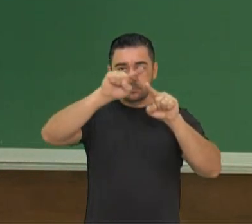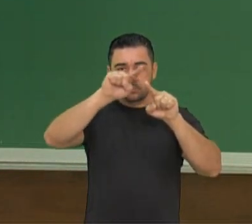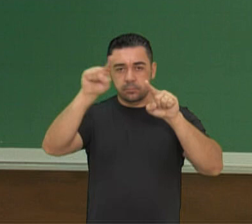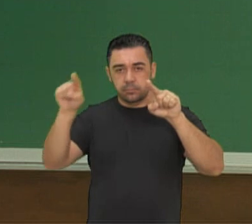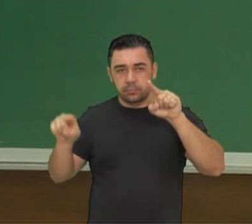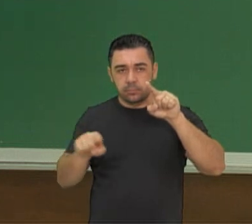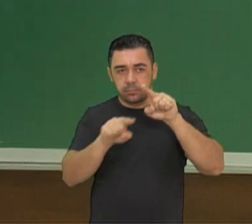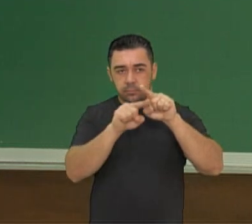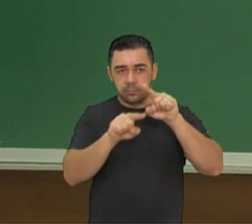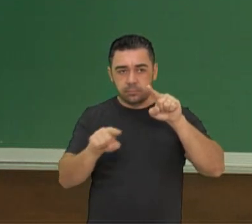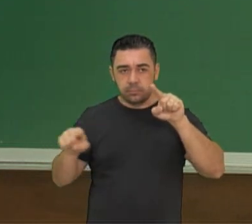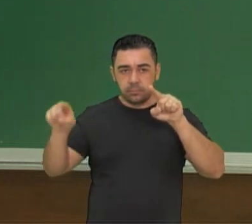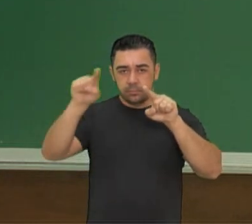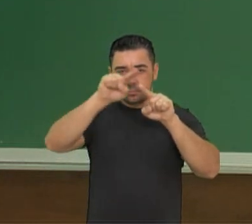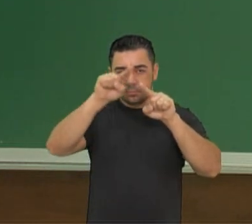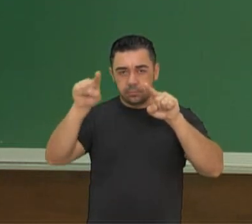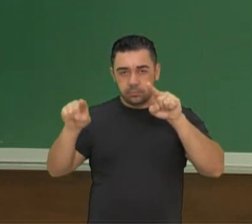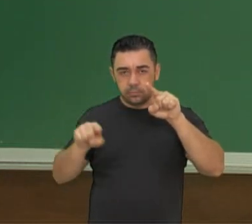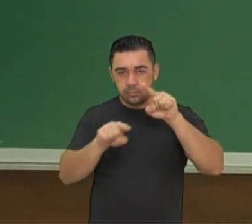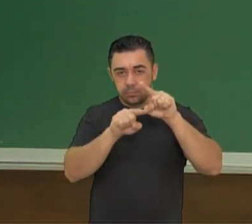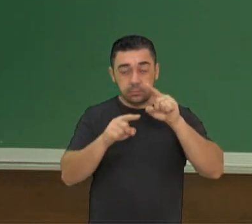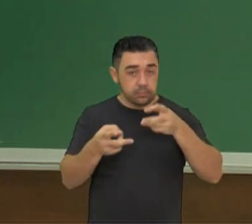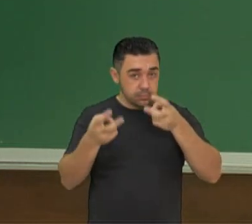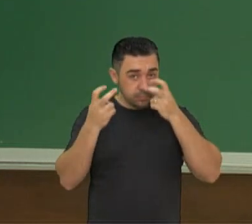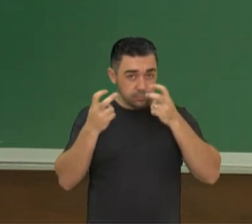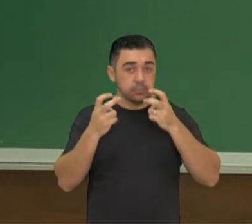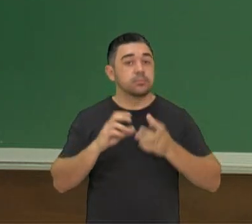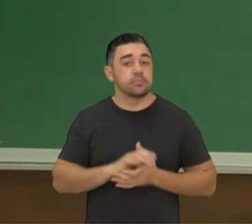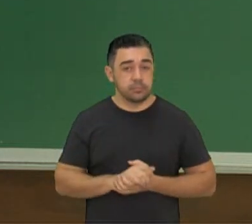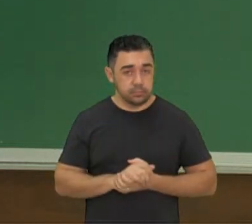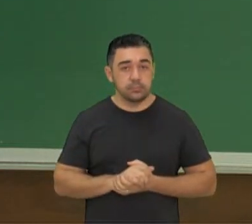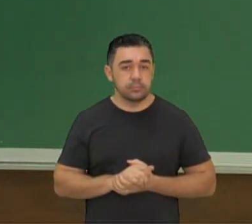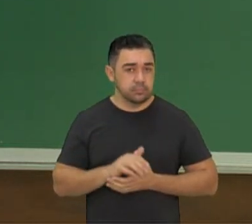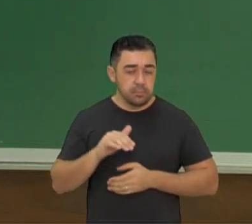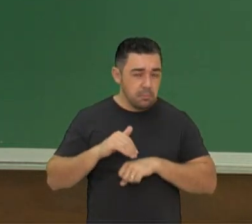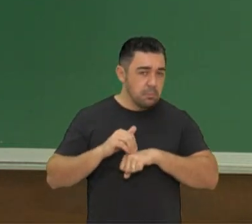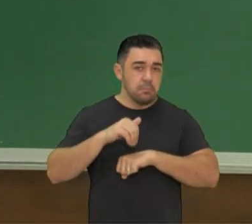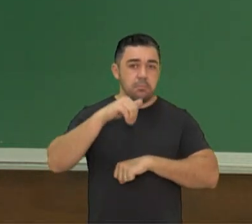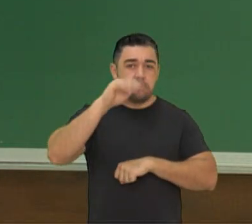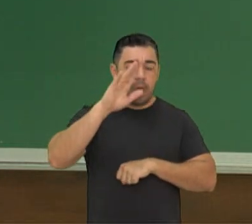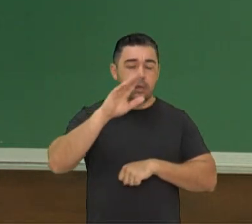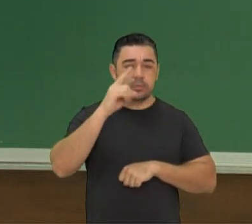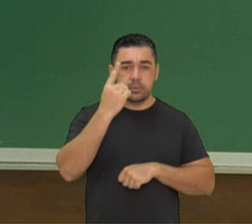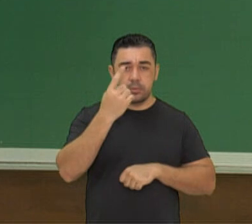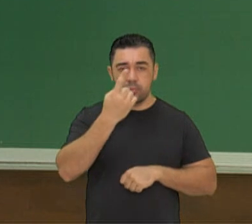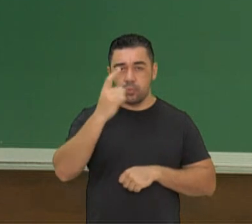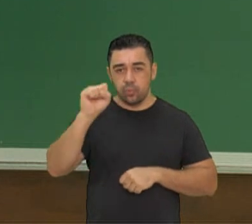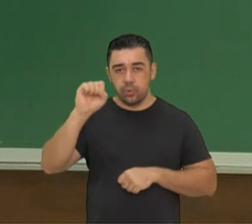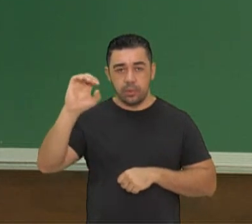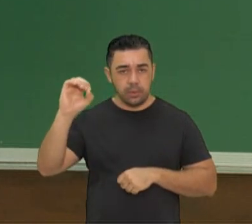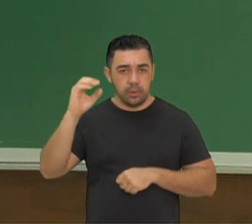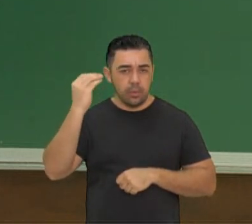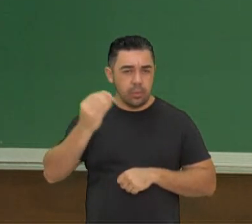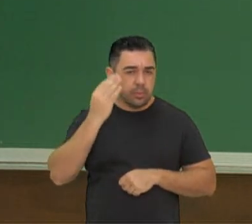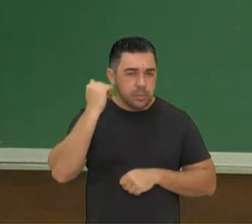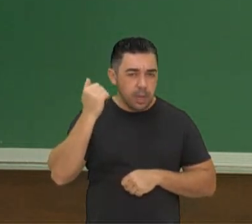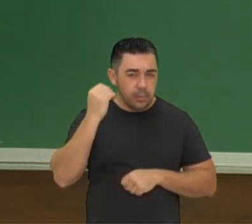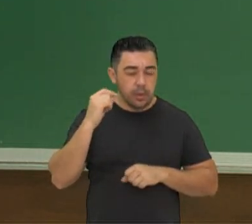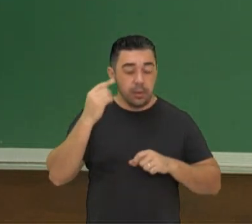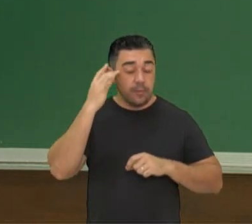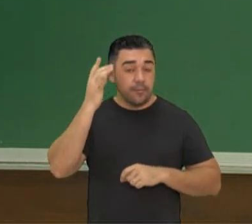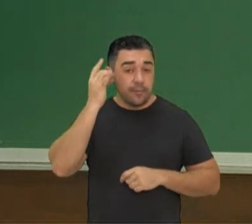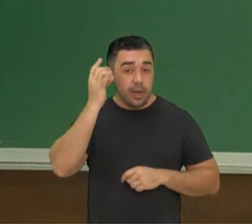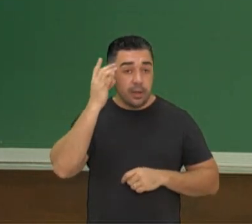tem? Ó, dá uma olhadinha aqui. Ó. Por dentro, o que acontece? Você tem um ângulo que é maior que meia volta. Como é que você sabe disso, professor? É bem